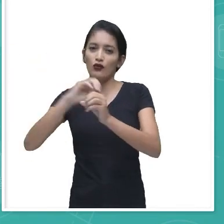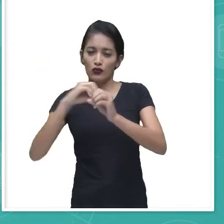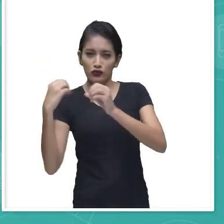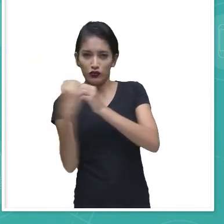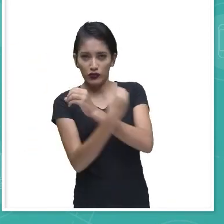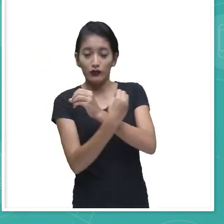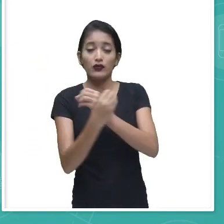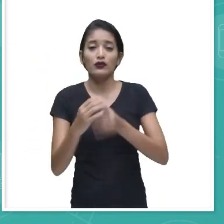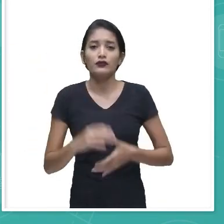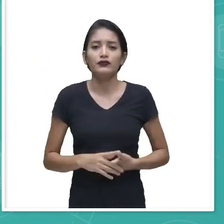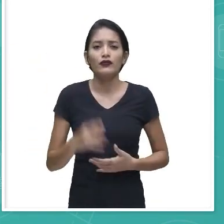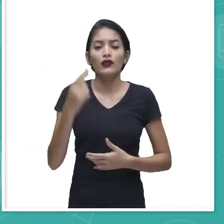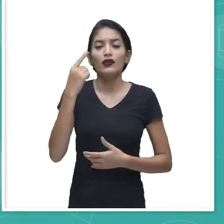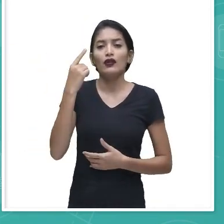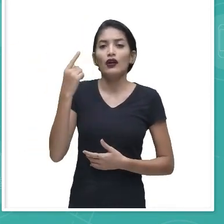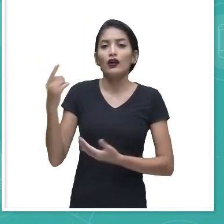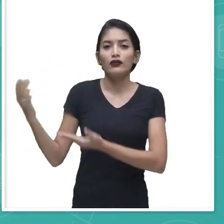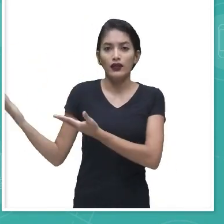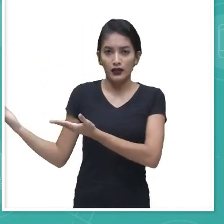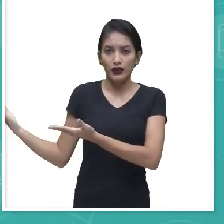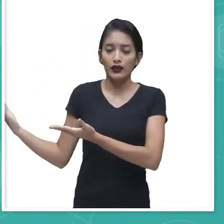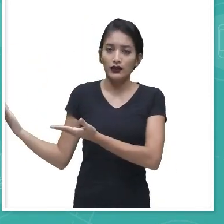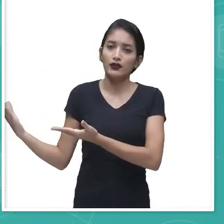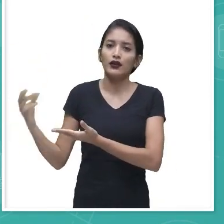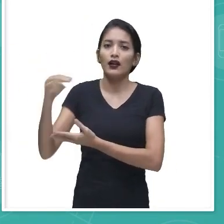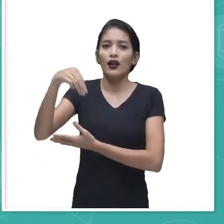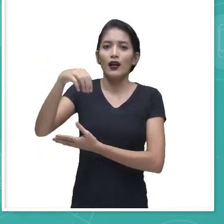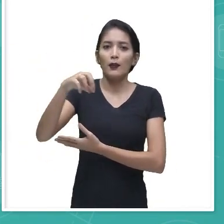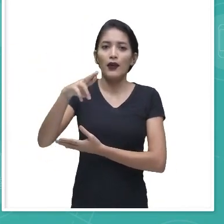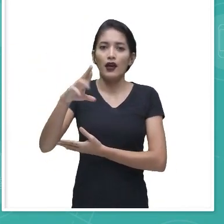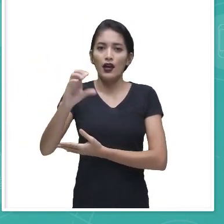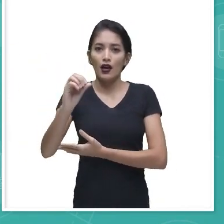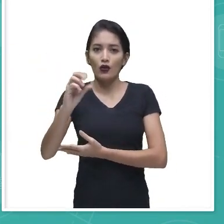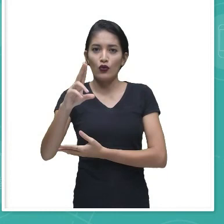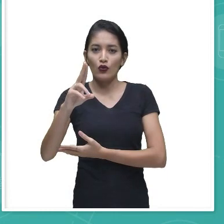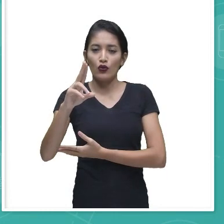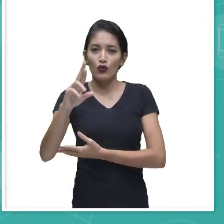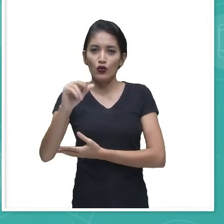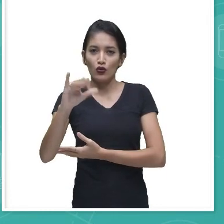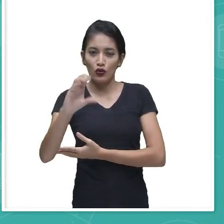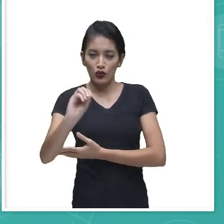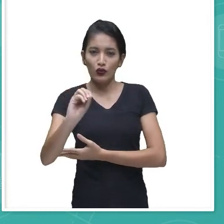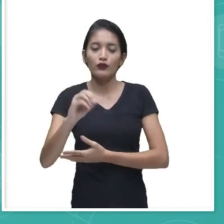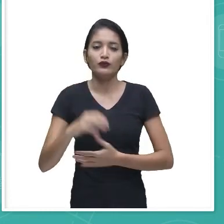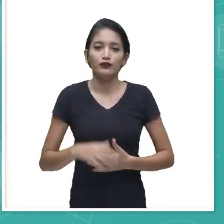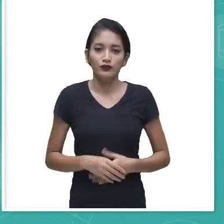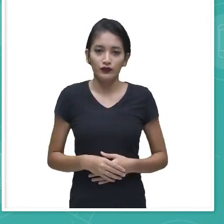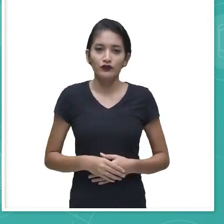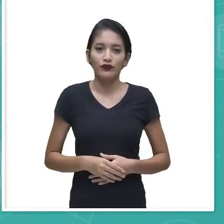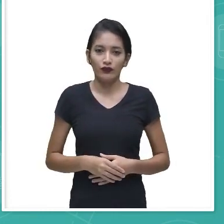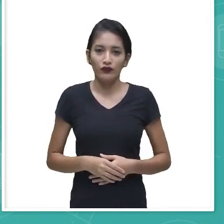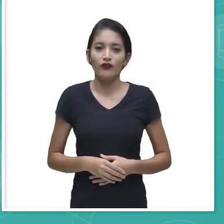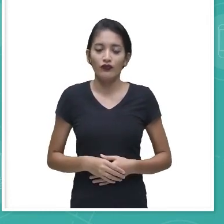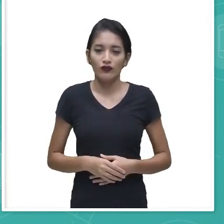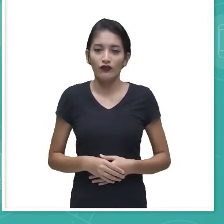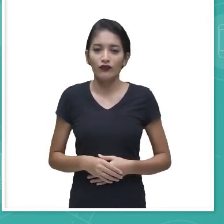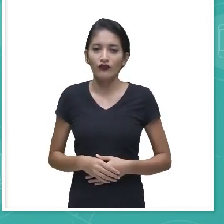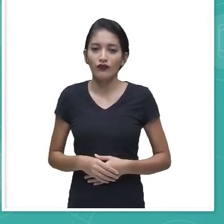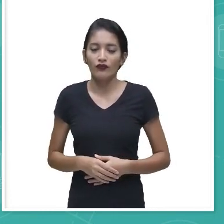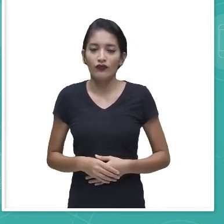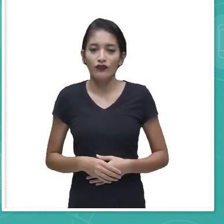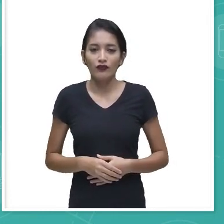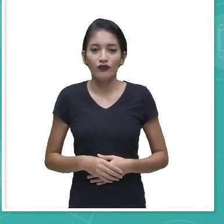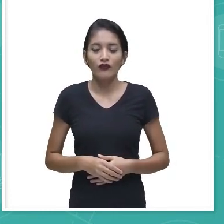vê aqui, ó, logo acima aqui, é o Mercúrio, né? Que tem essa coloração aí de Mercúrio mesmo, né? De termômetro, né?